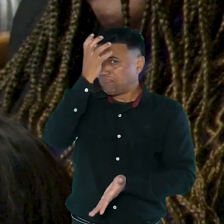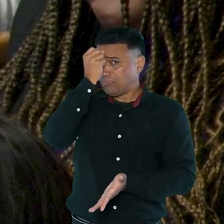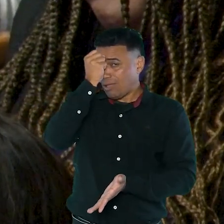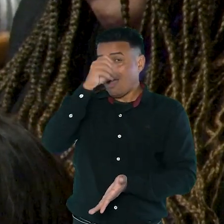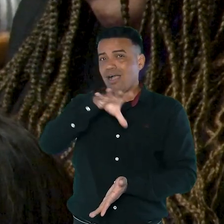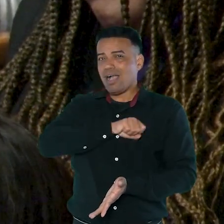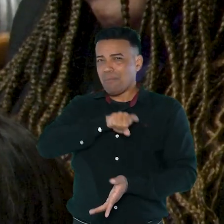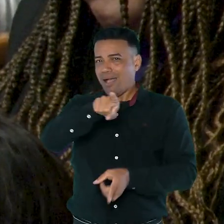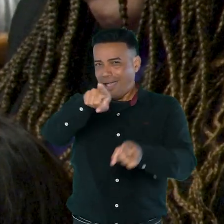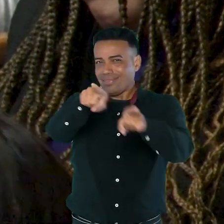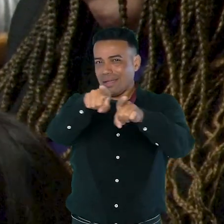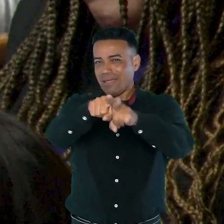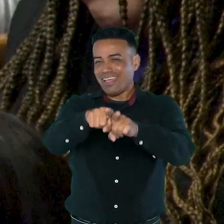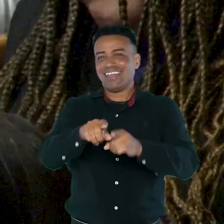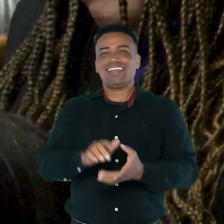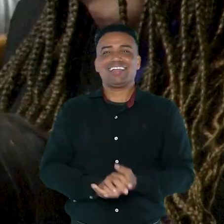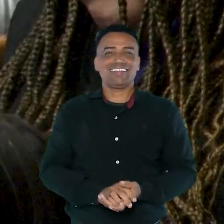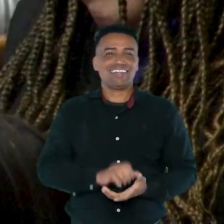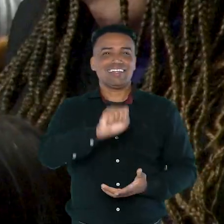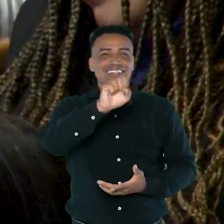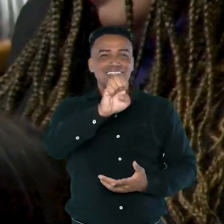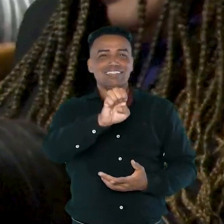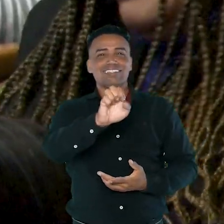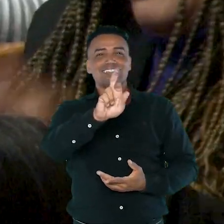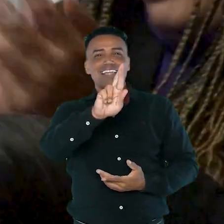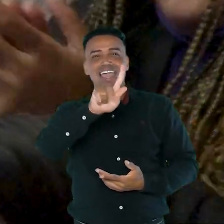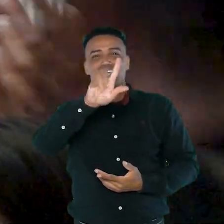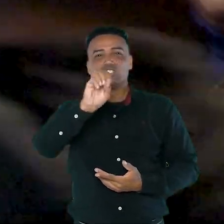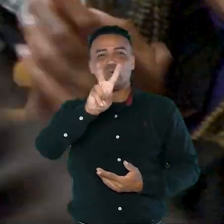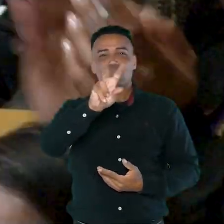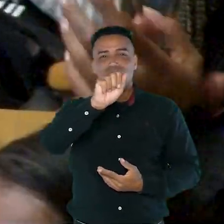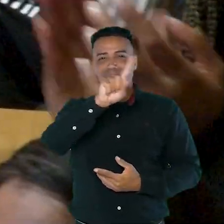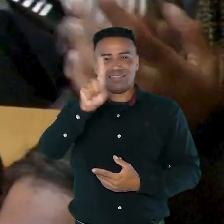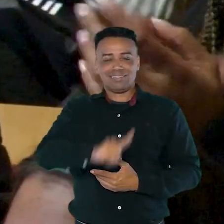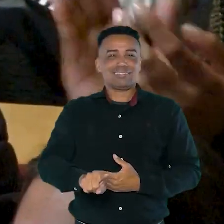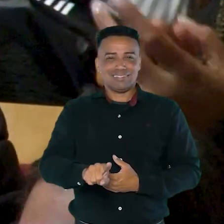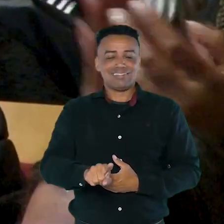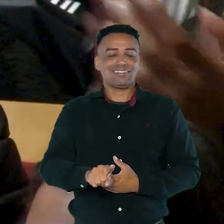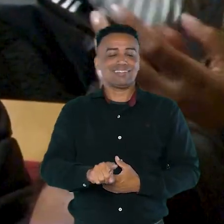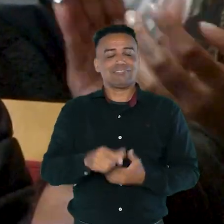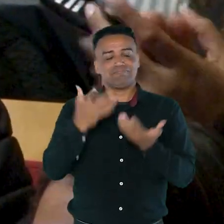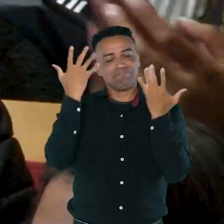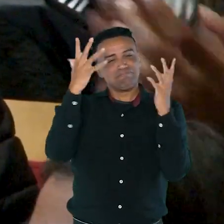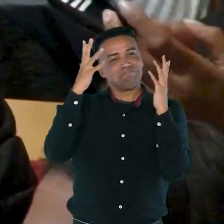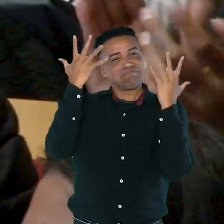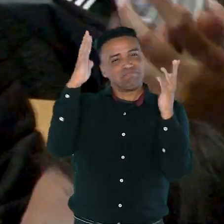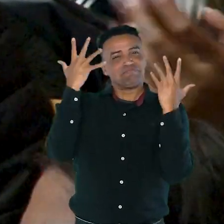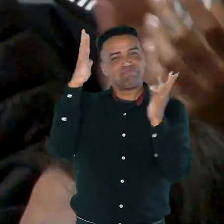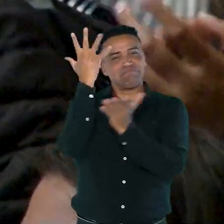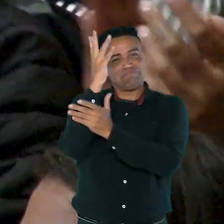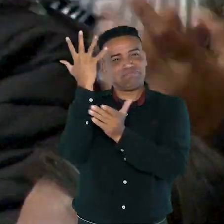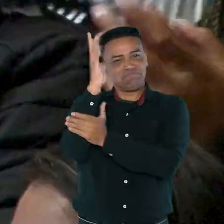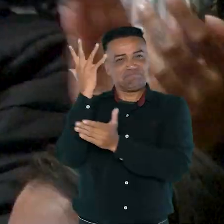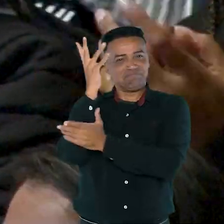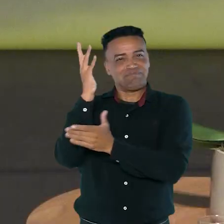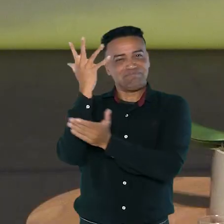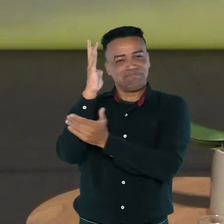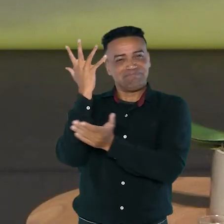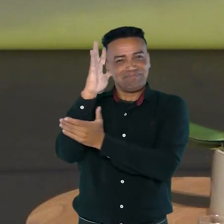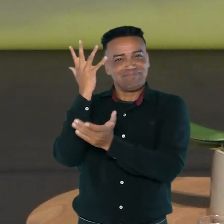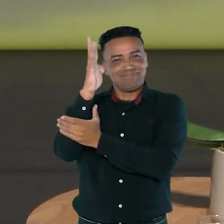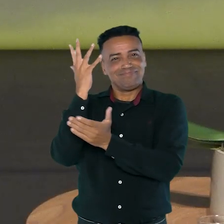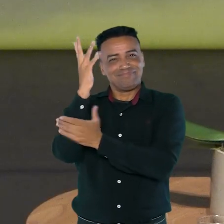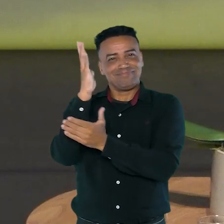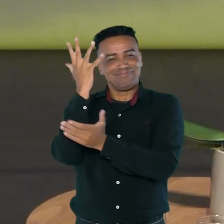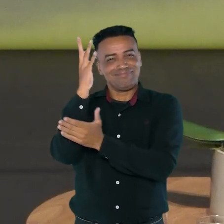ame-a também. É isso, Sérgio Vaz. A pessoa do público que falou agora é uma moça parda com aproximadamente